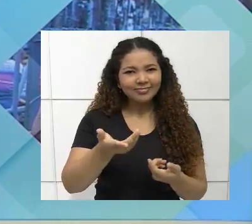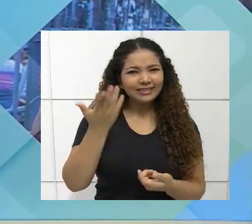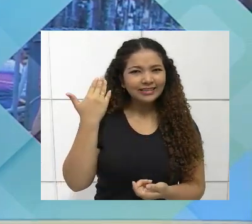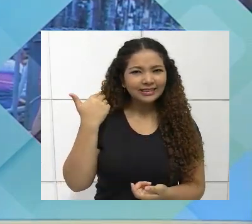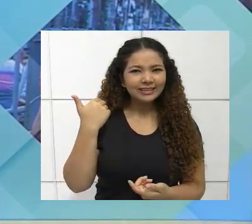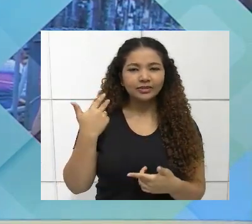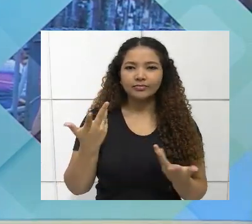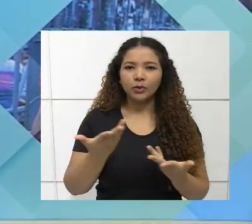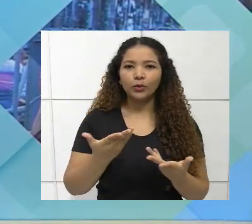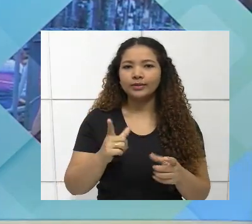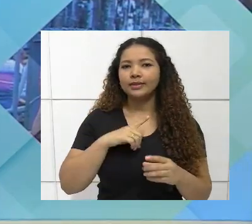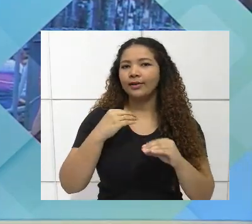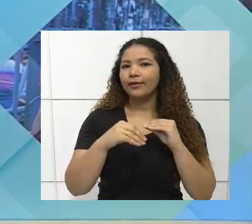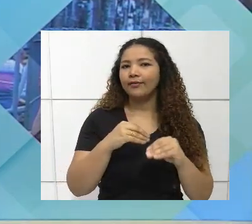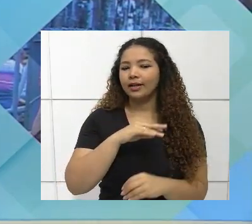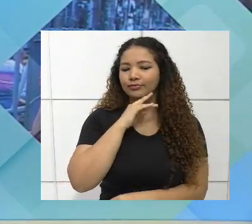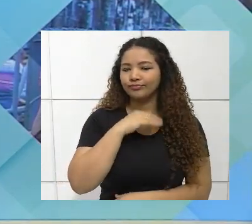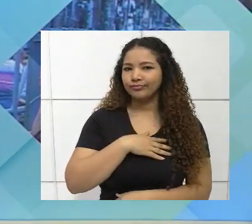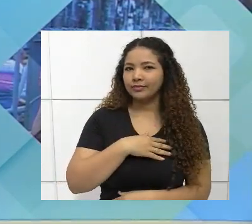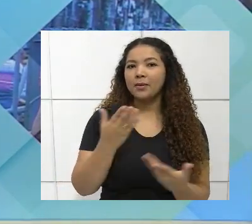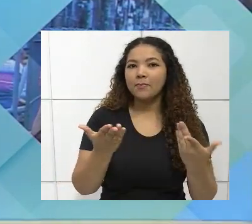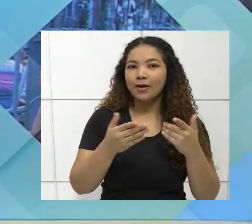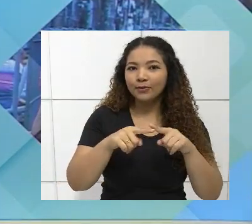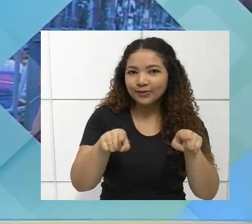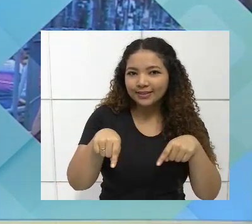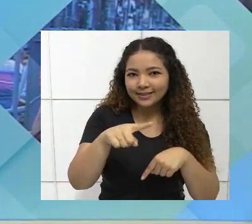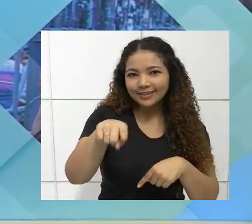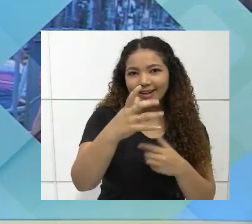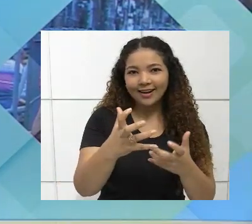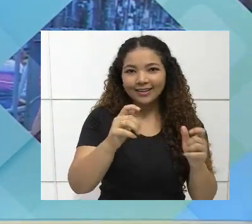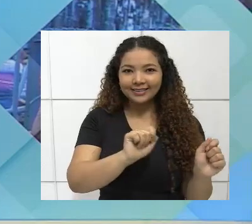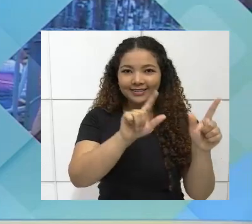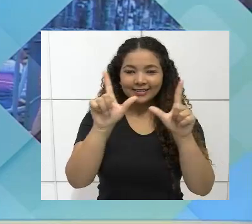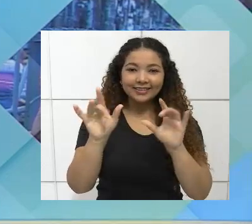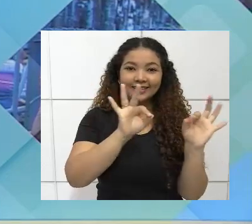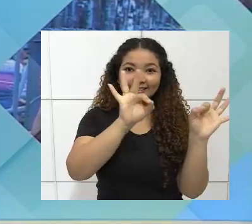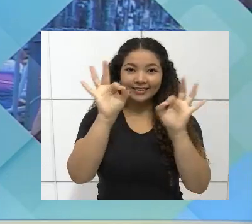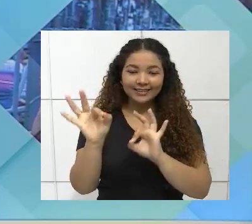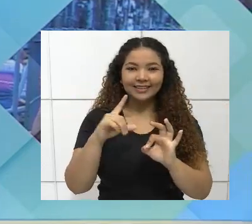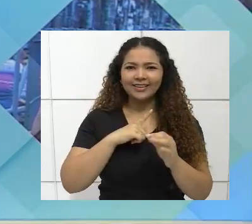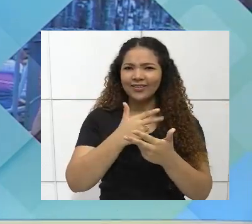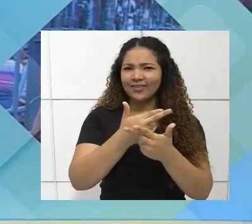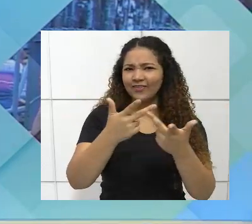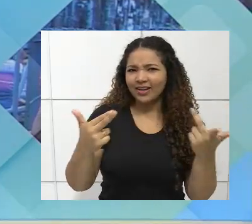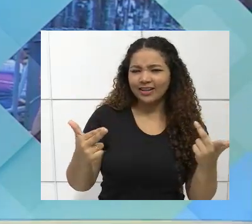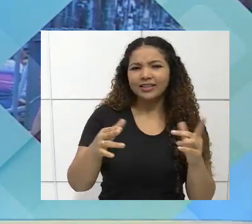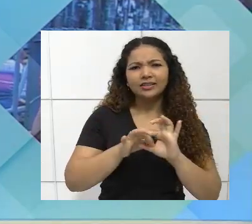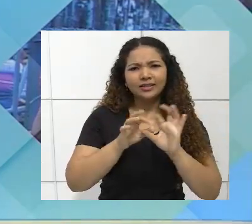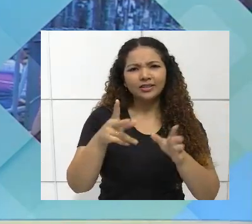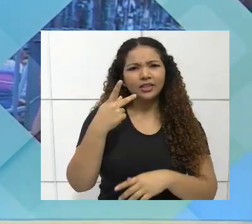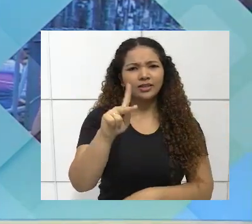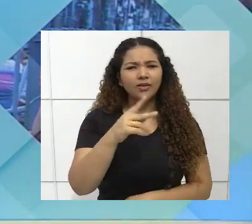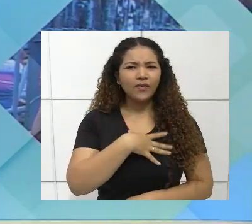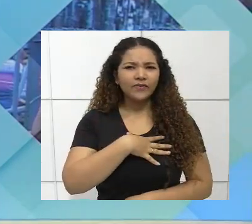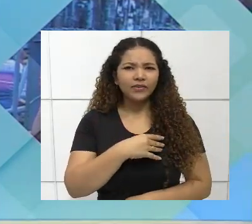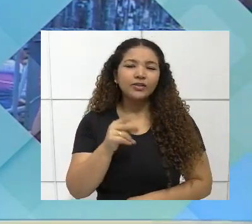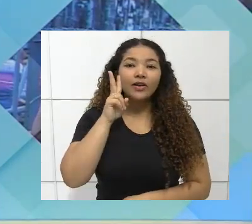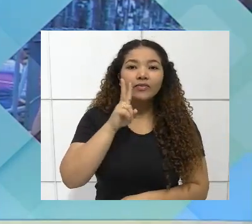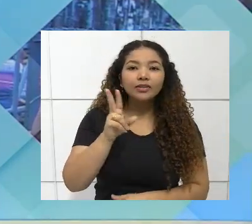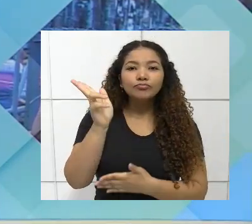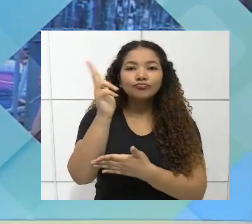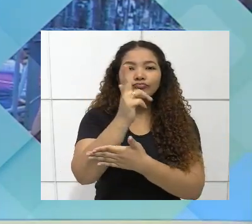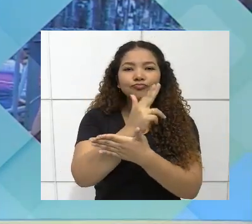é só patifaria. Mas se você quiser assistir na Sky, você acompanha também. Quer assistir desenho para o seu filho? Eu até indico para você, deixe o seu filho assistindo desenhos. Desenhos